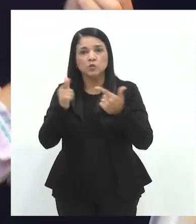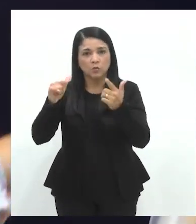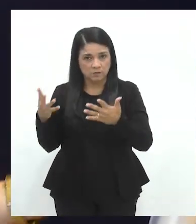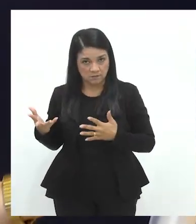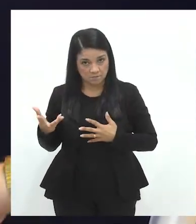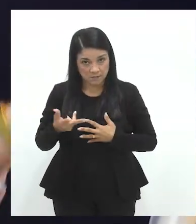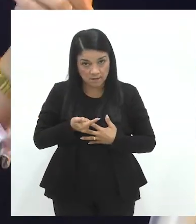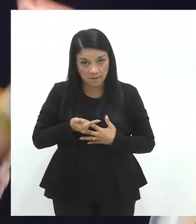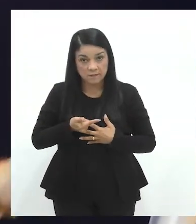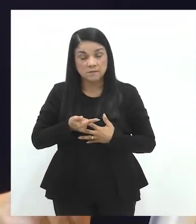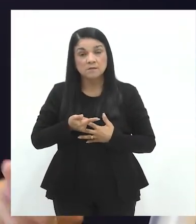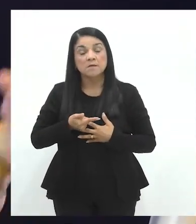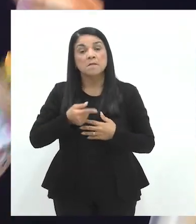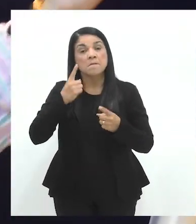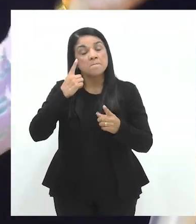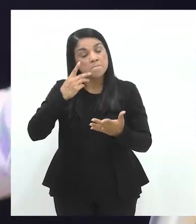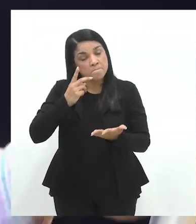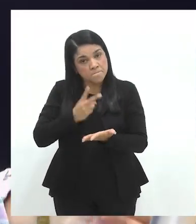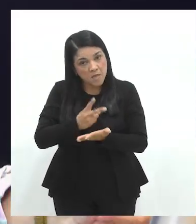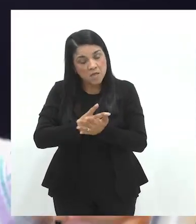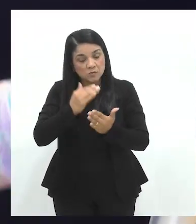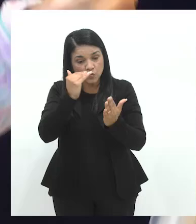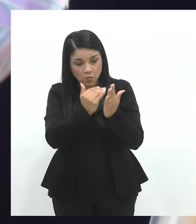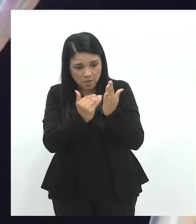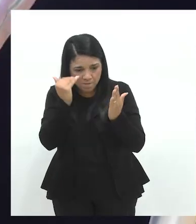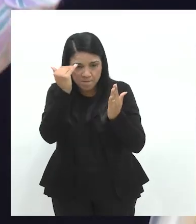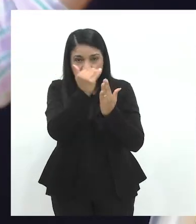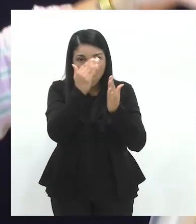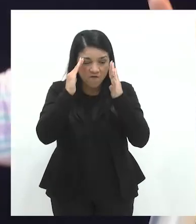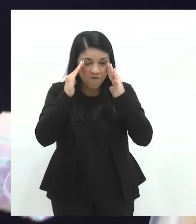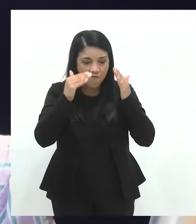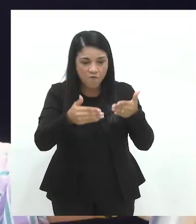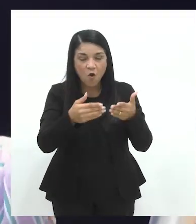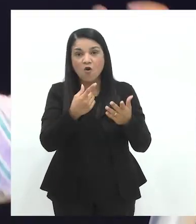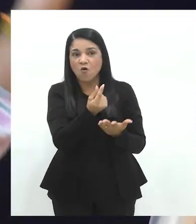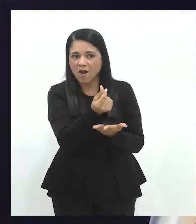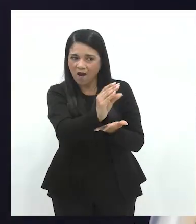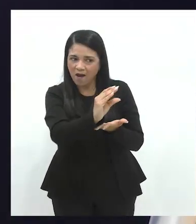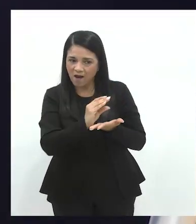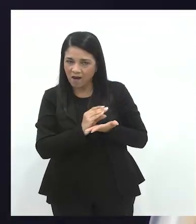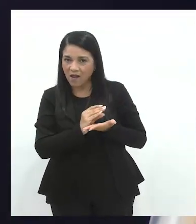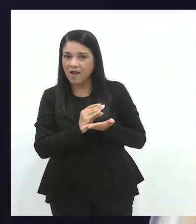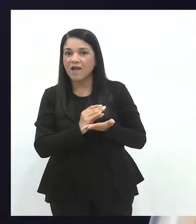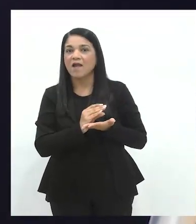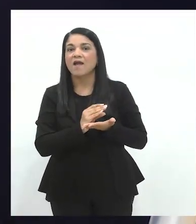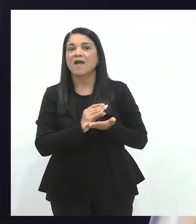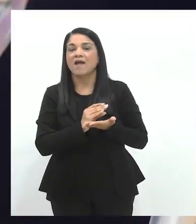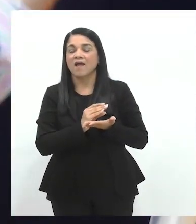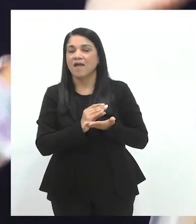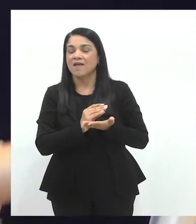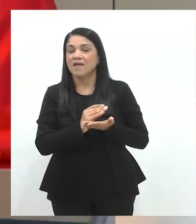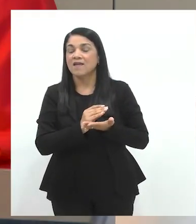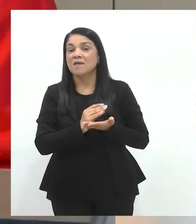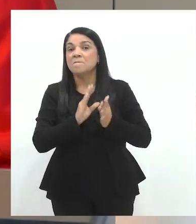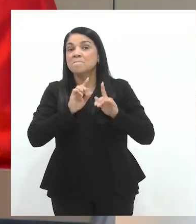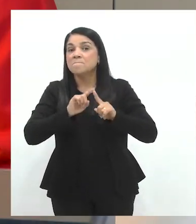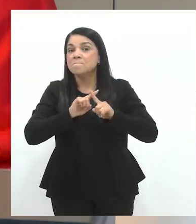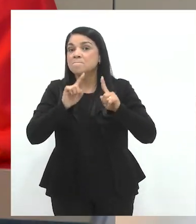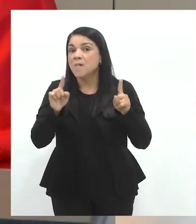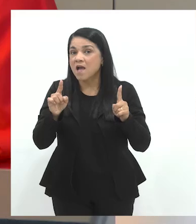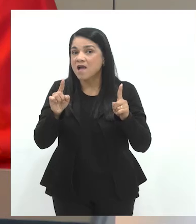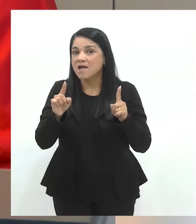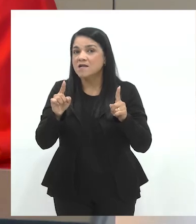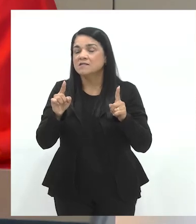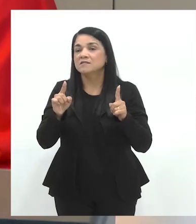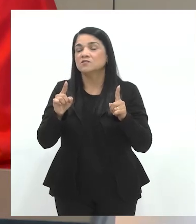outras habilidades. Mesmo que aquele hiperfoco esteja te dando renda, esteja sendo o seu trabalho. Tá?